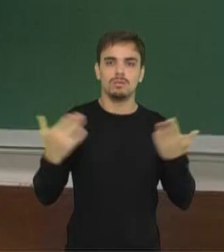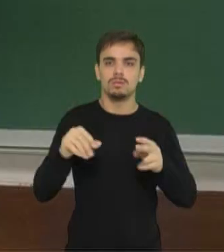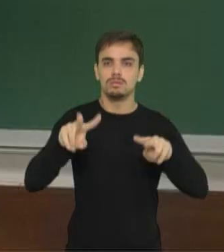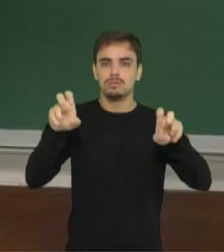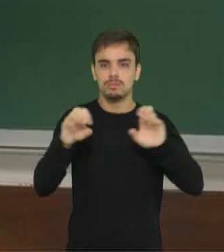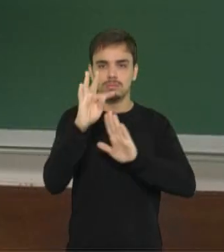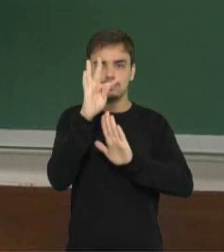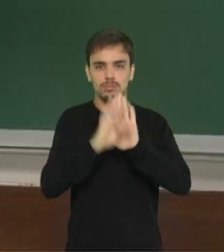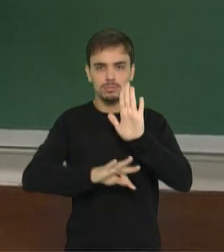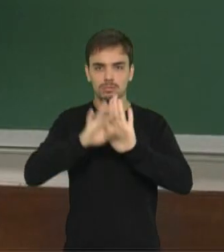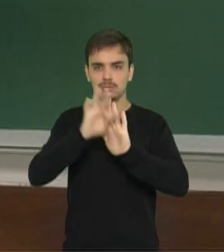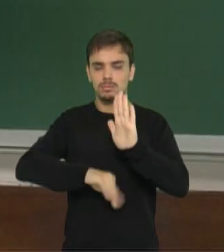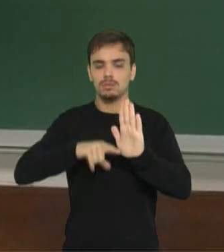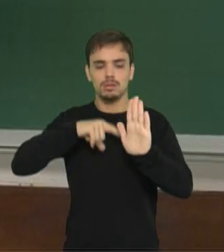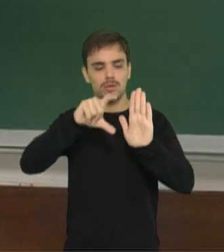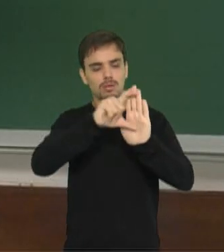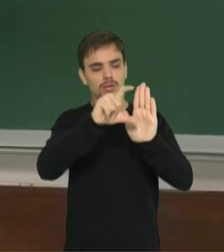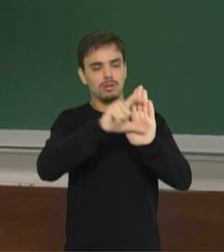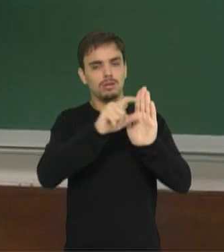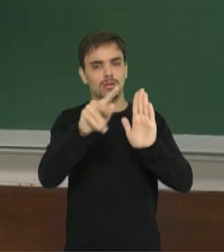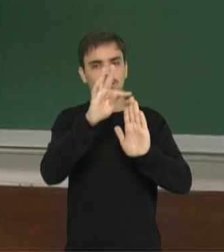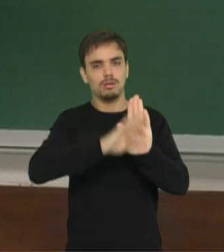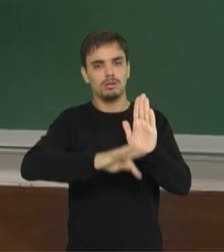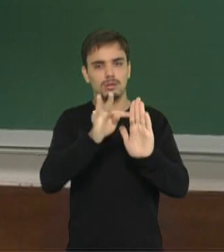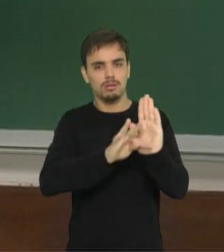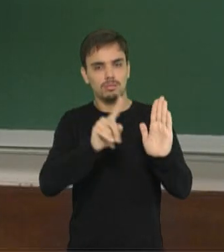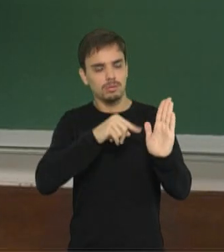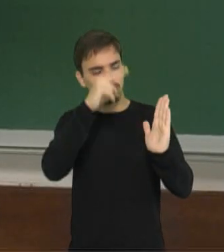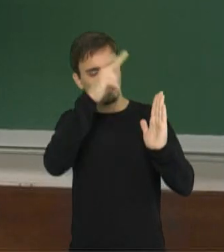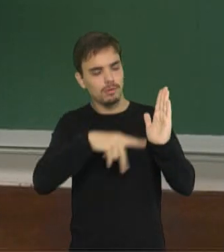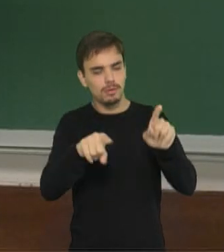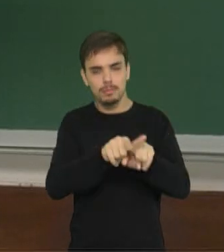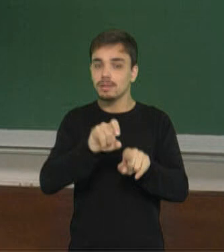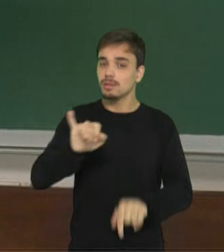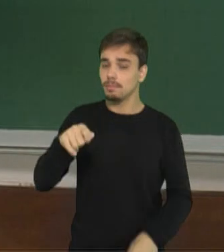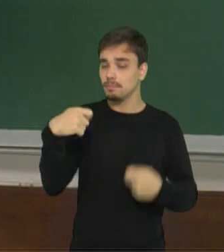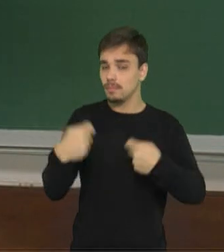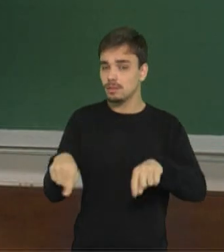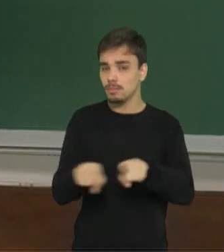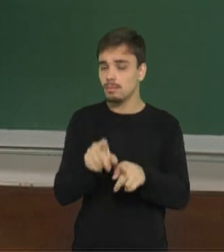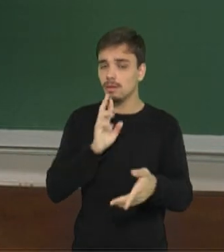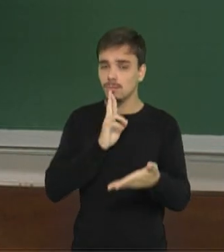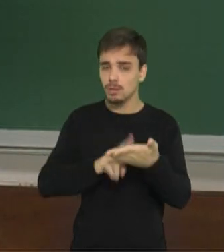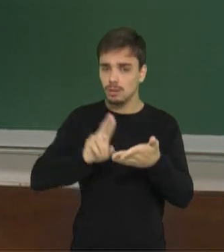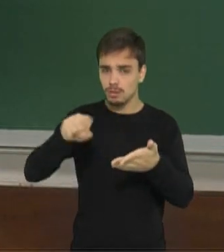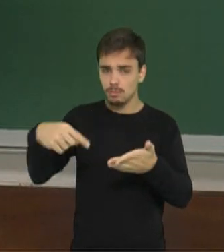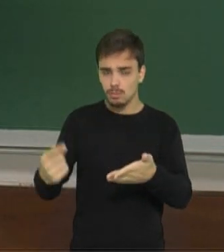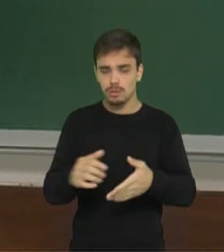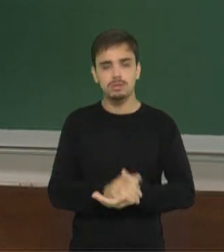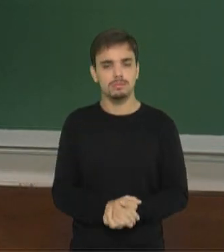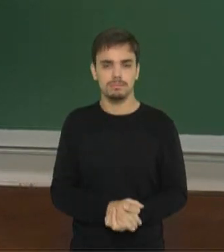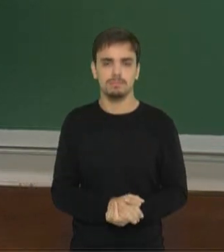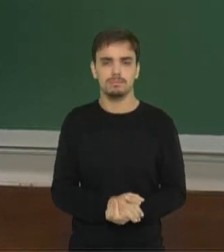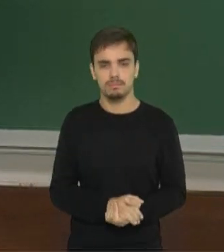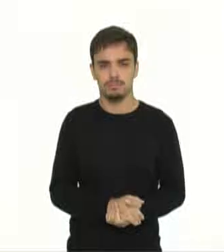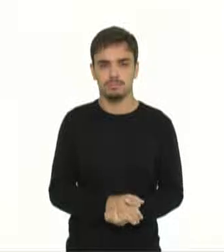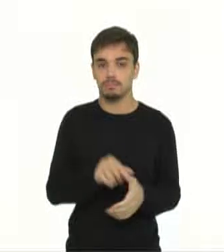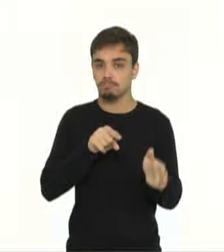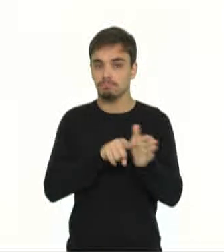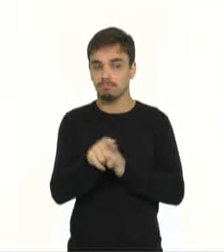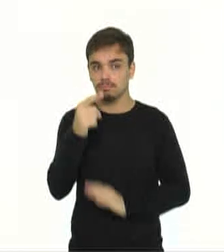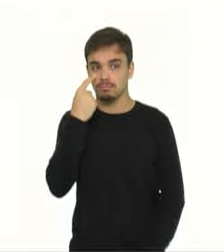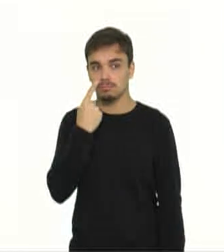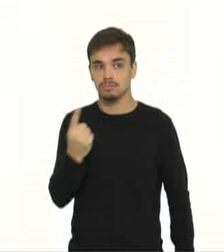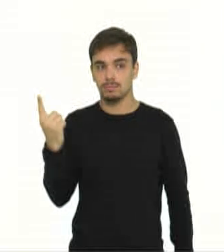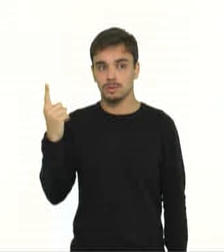texto. Então, coloquei aqui um trecho do texto para vocês consultarem, se necessário, na hora de responder a pergunta. E a pergunta diz assim: o